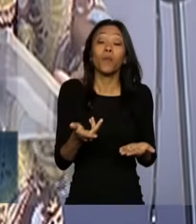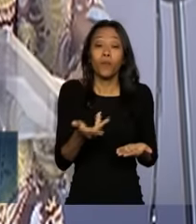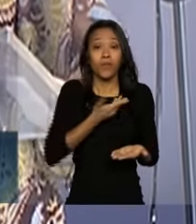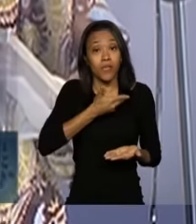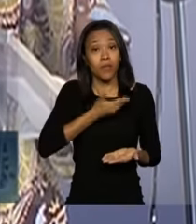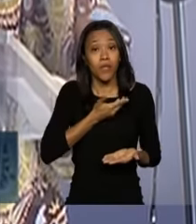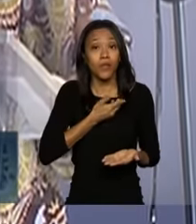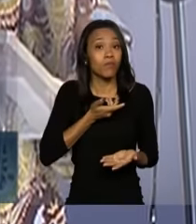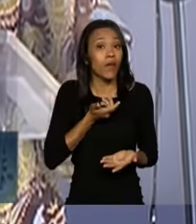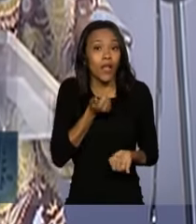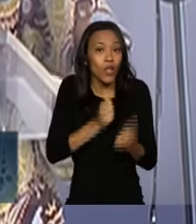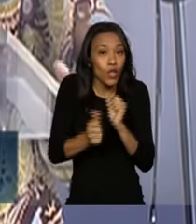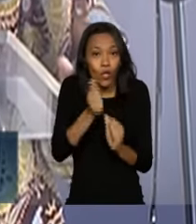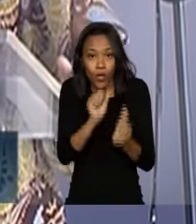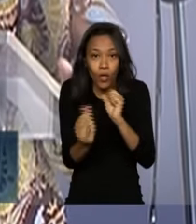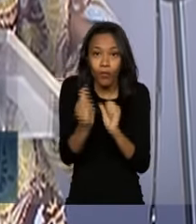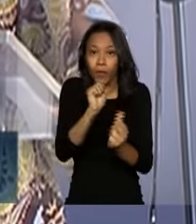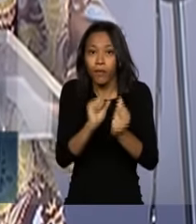cervejinha.